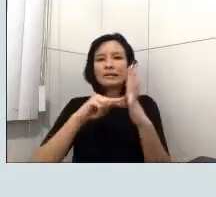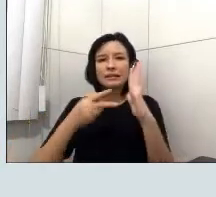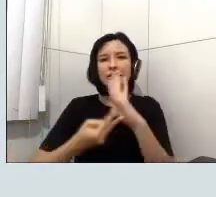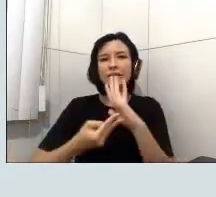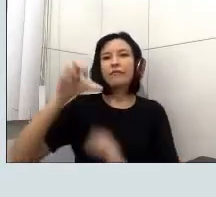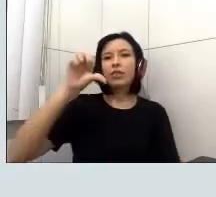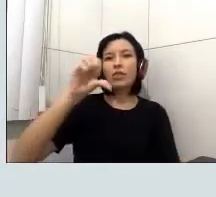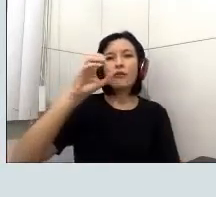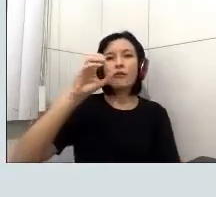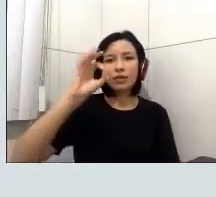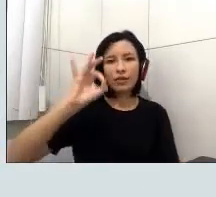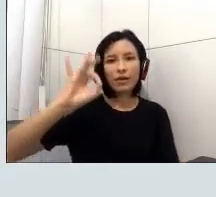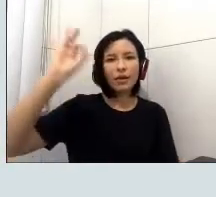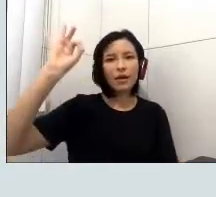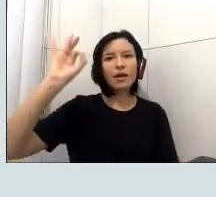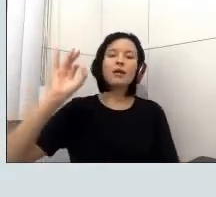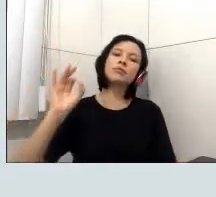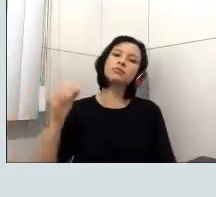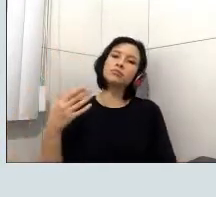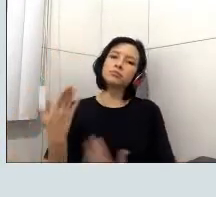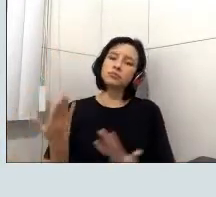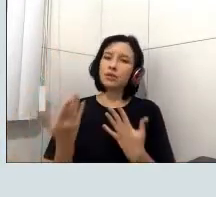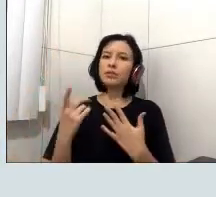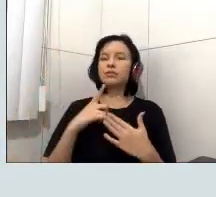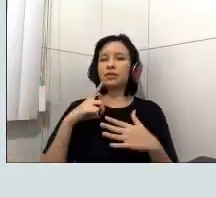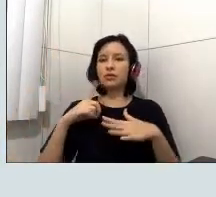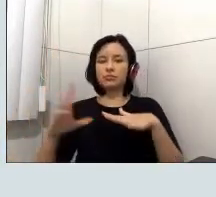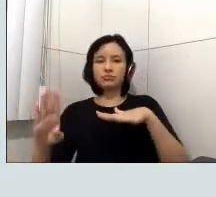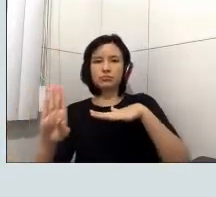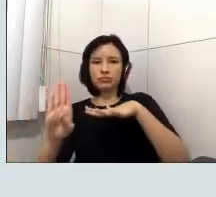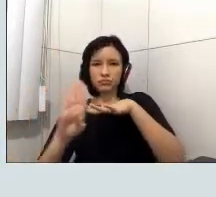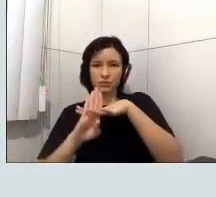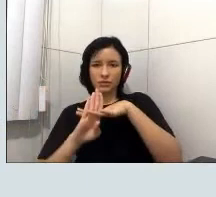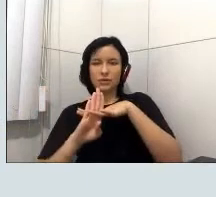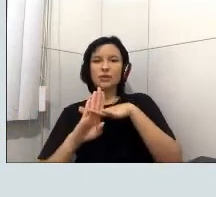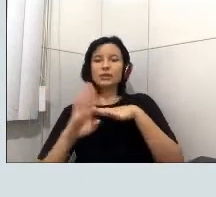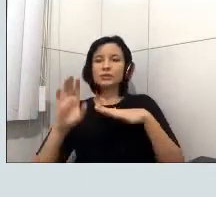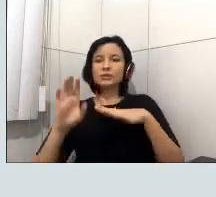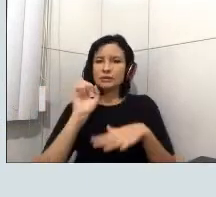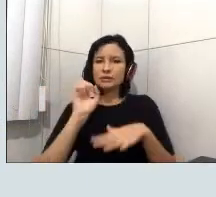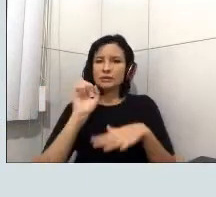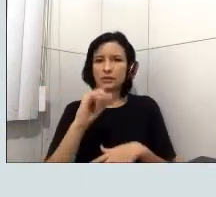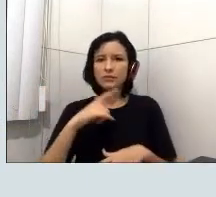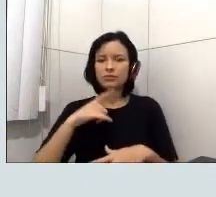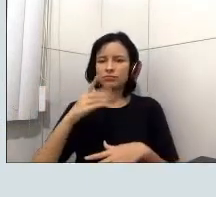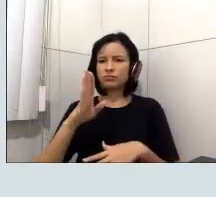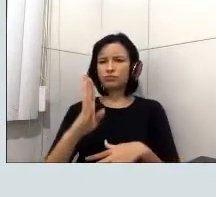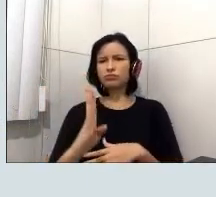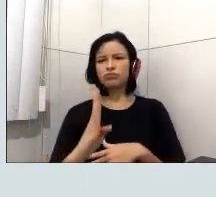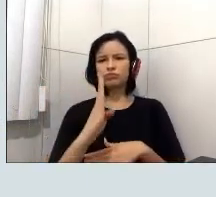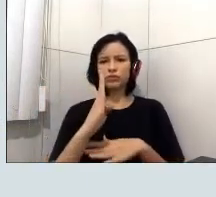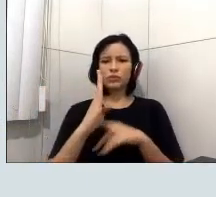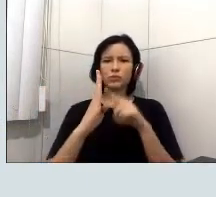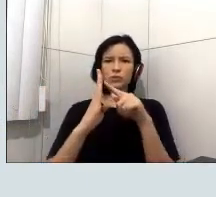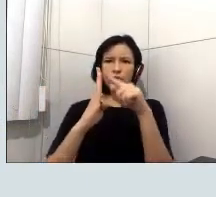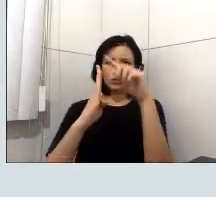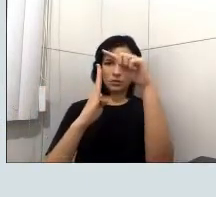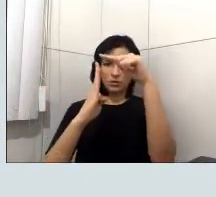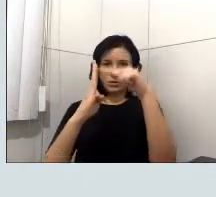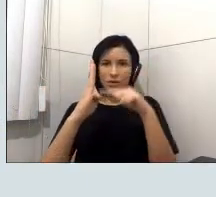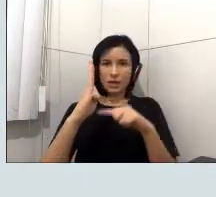são perpendiculares se e somente se um deles contiver uma reta R que